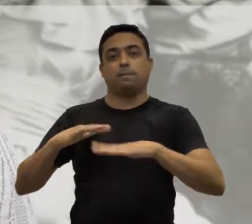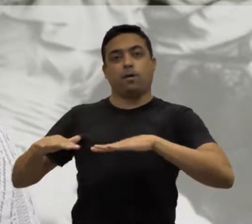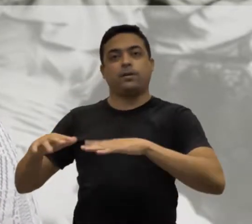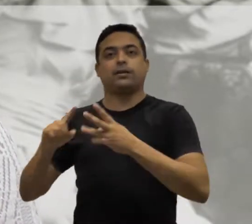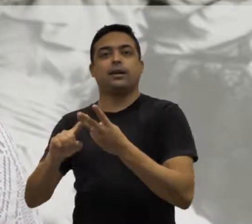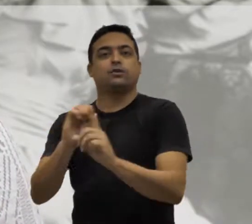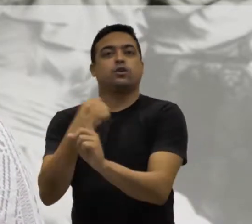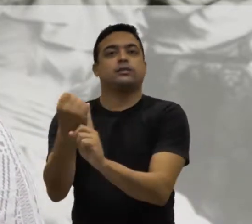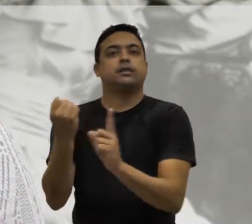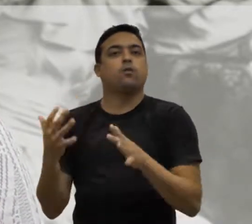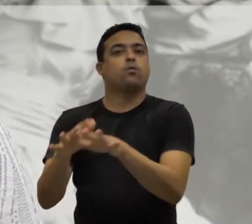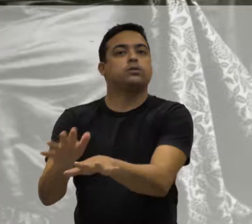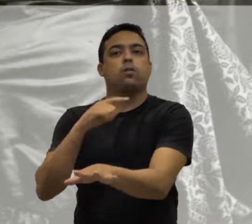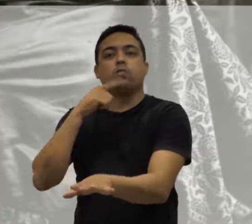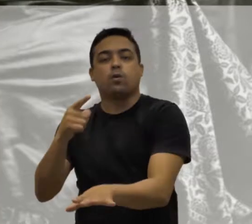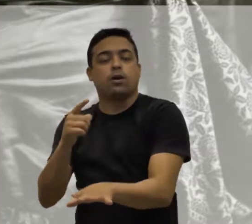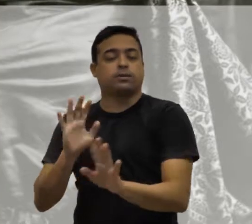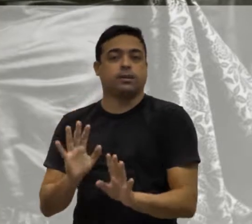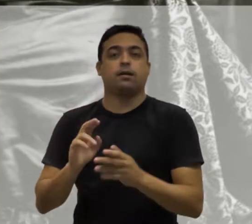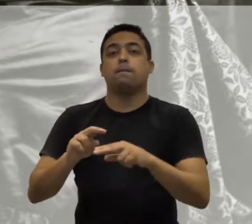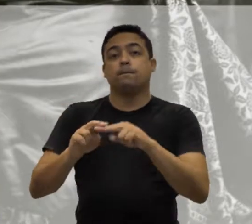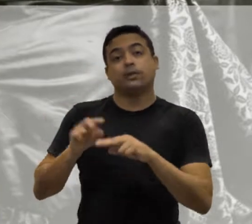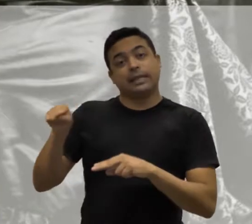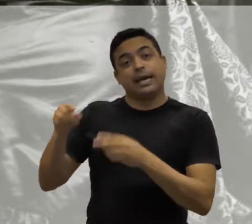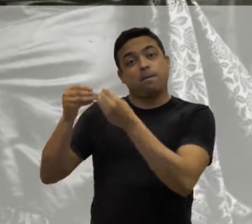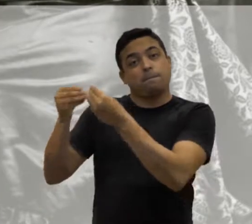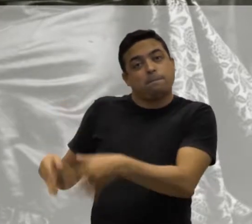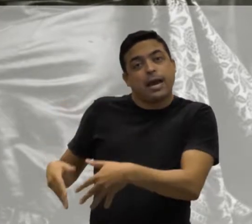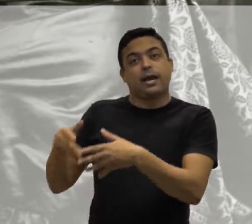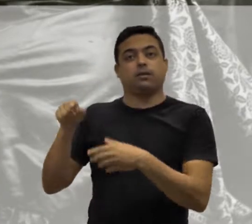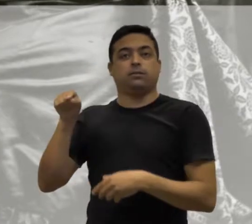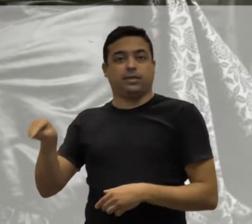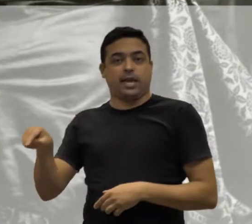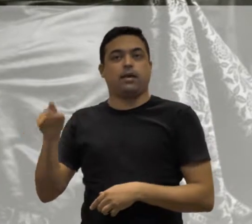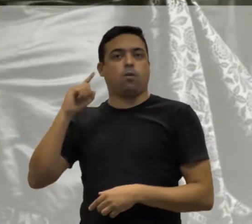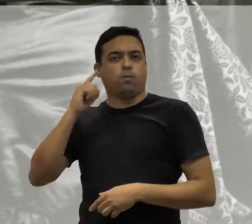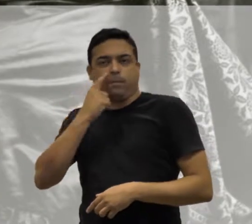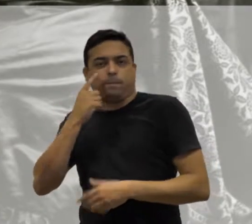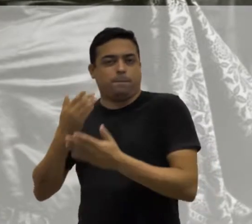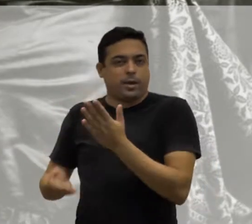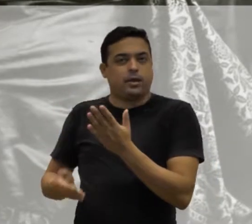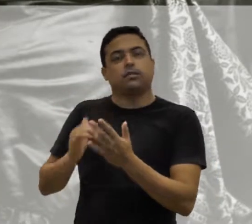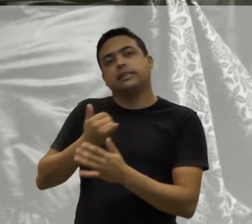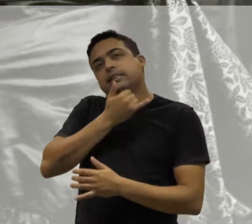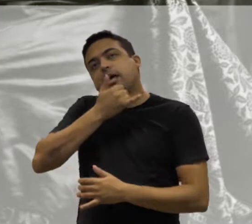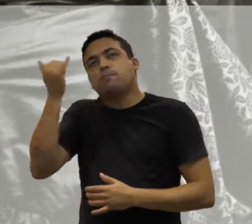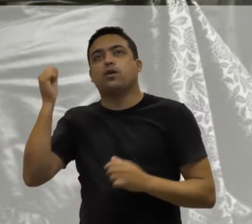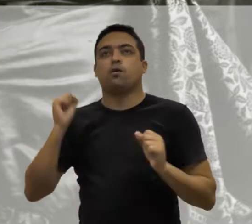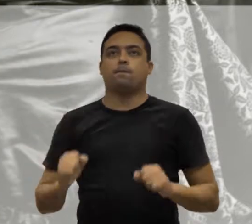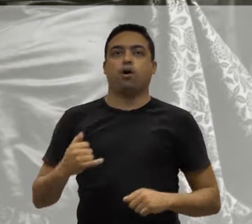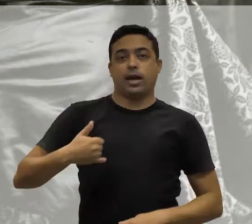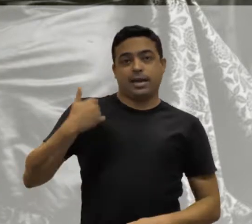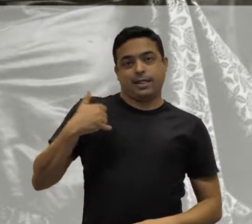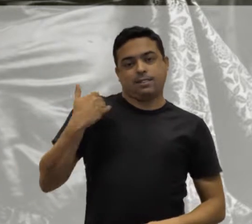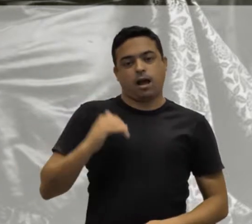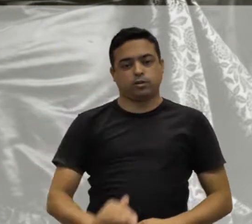a sua inclusão social. Ressaltamos que as perdas, independente da intensidade, podem ocorrer em